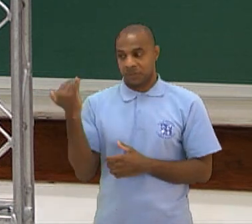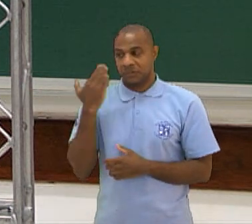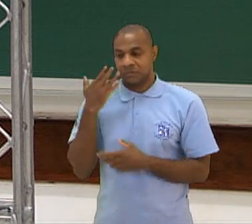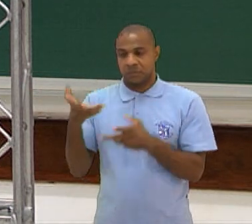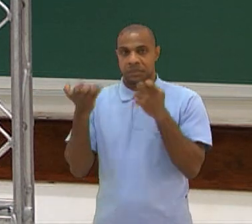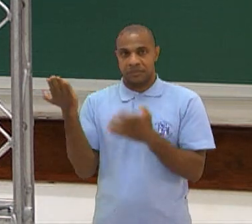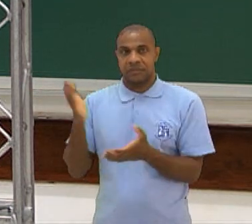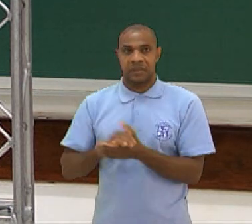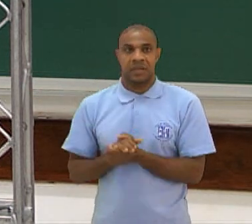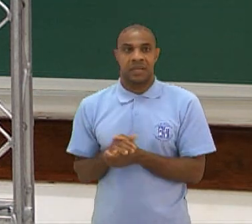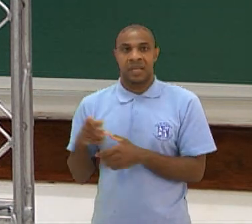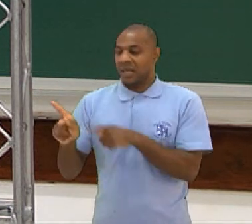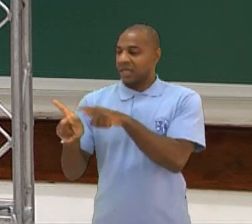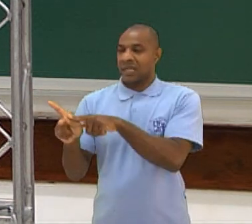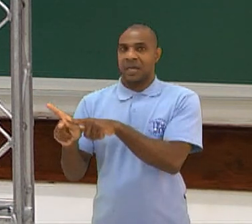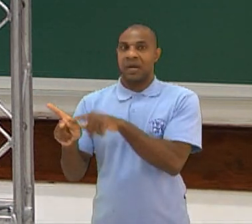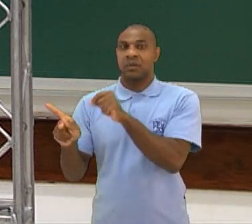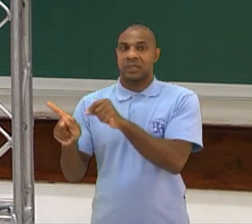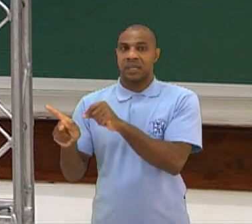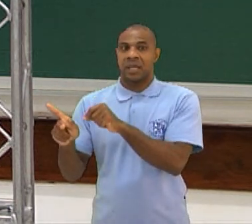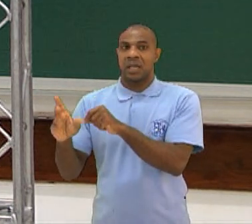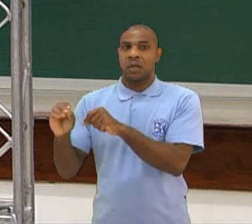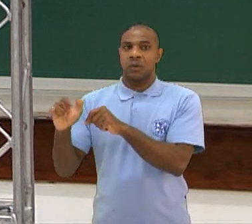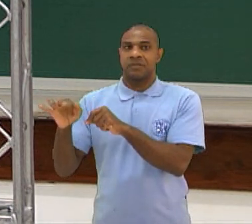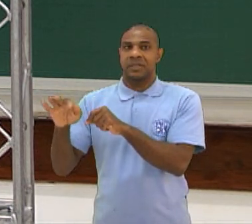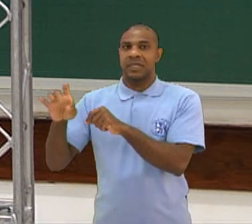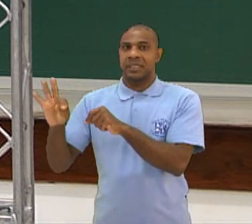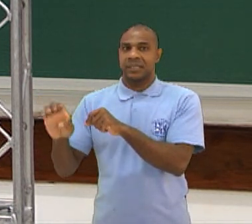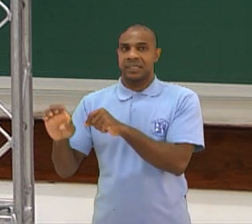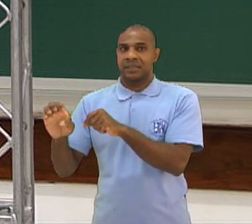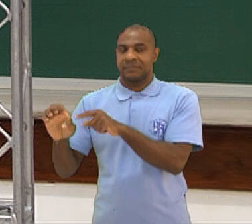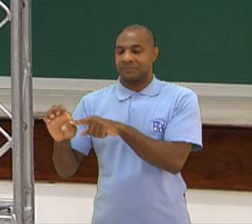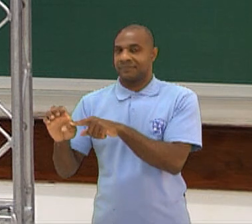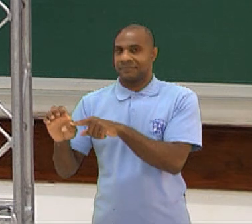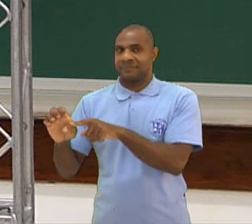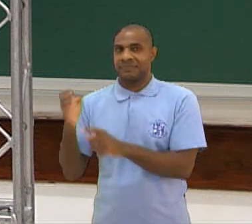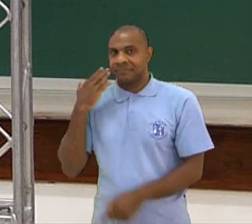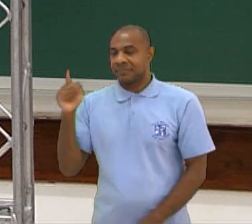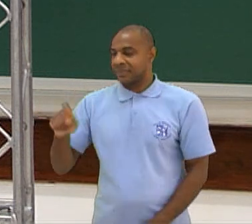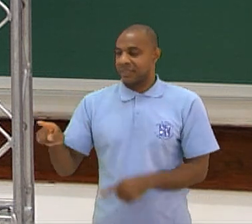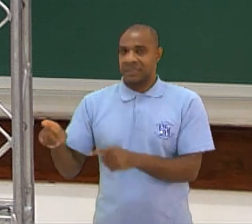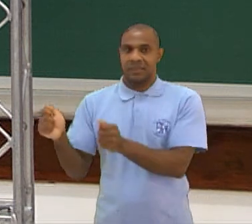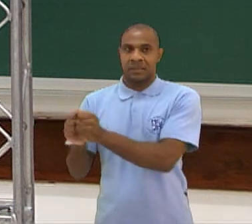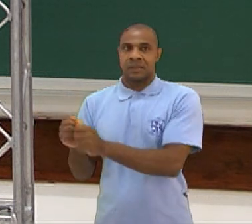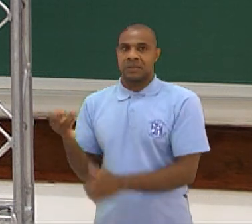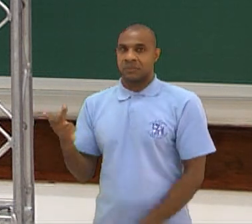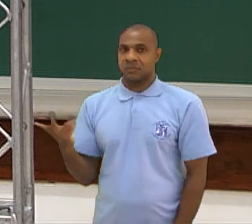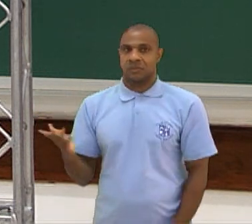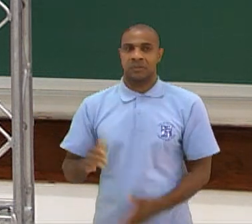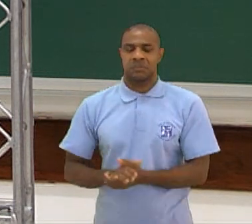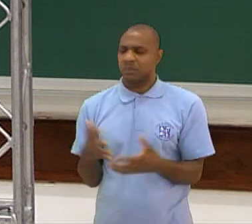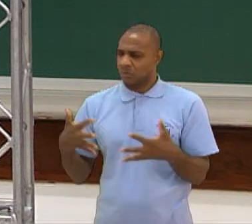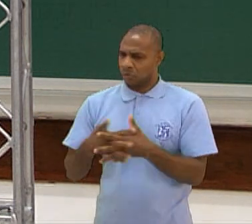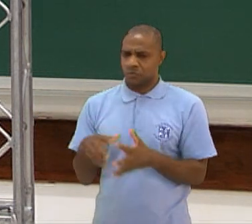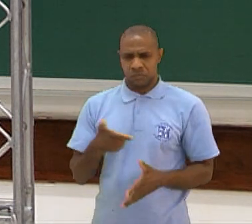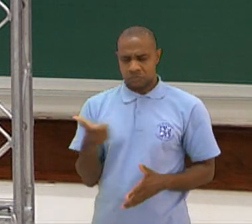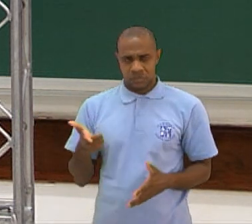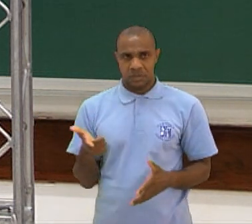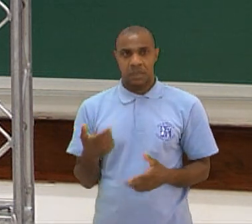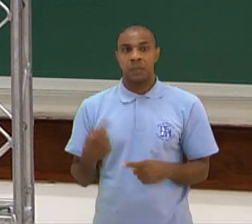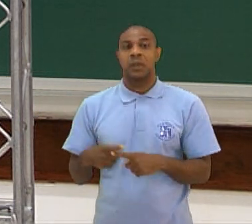fácil de ser visualizada. Olha lá. Matriz dos coeficientes. Quem são? 1, 3 e 0,